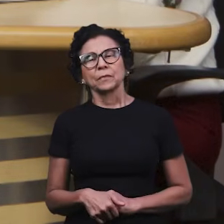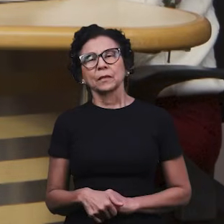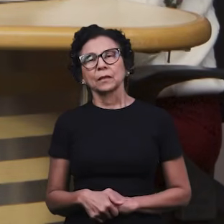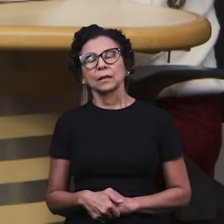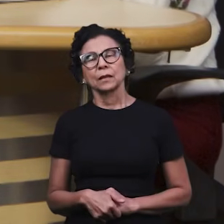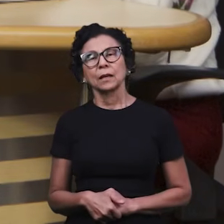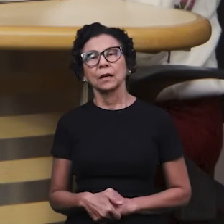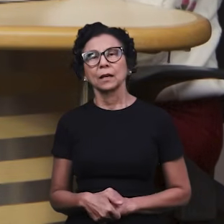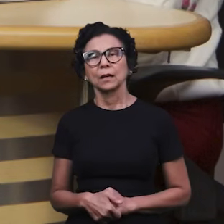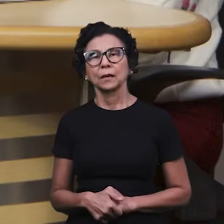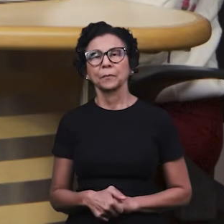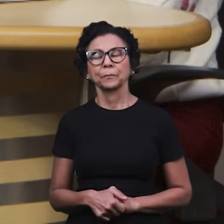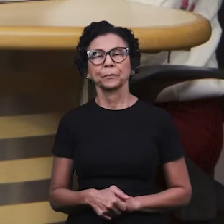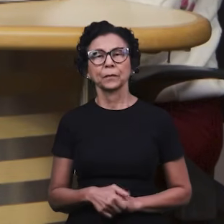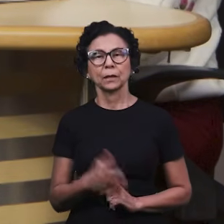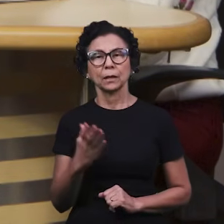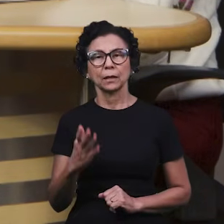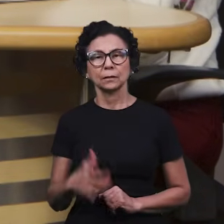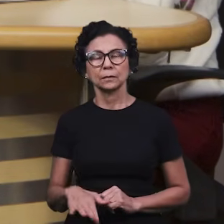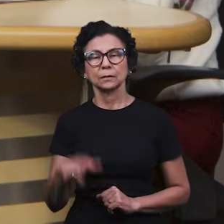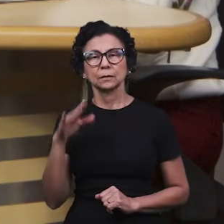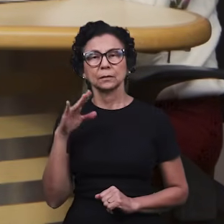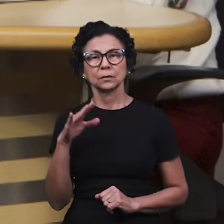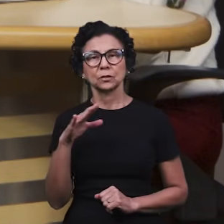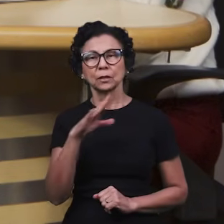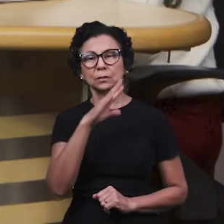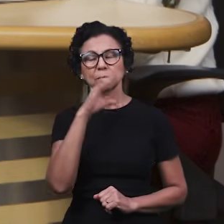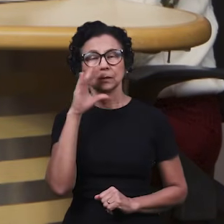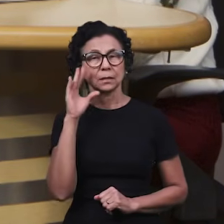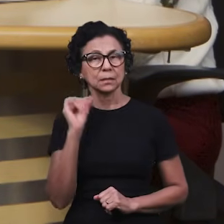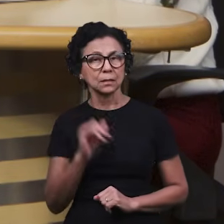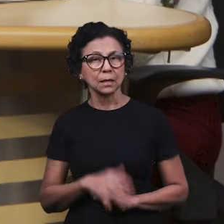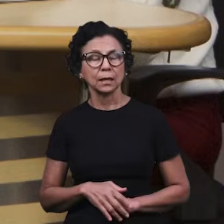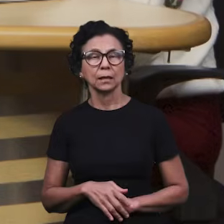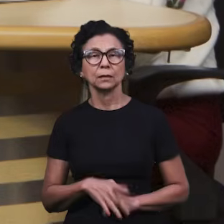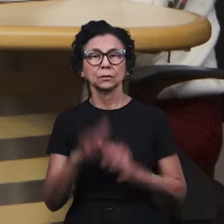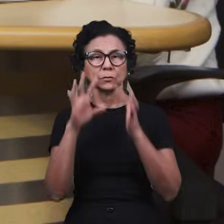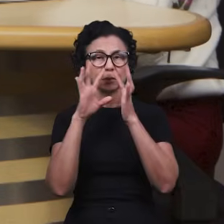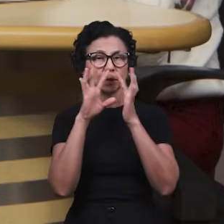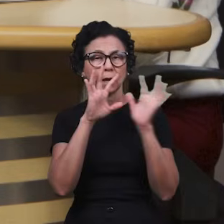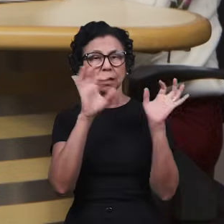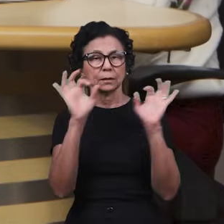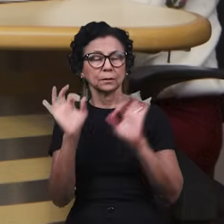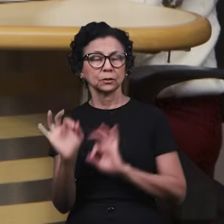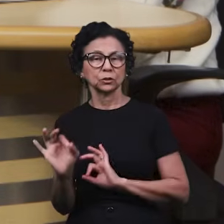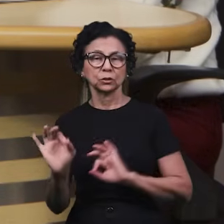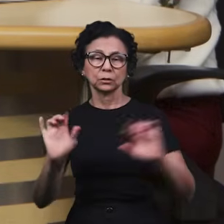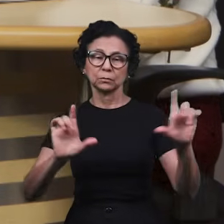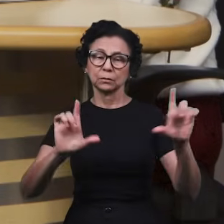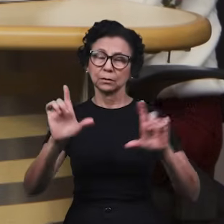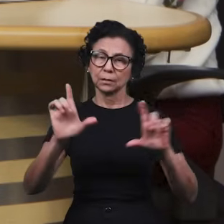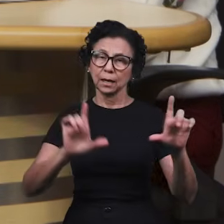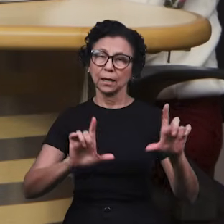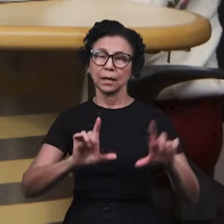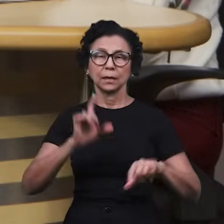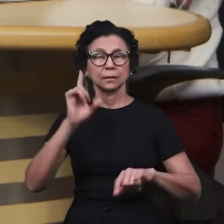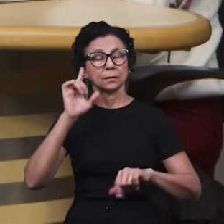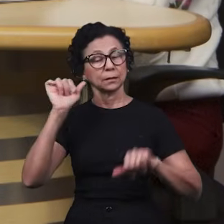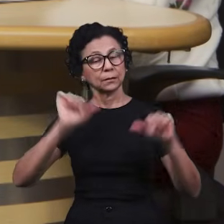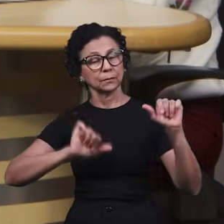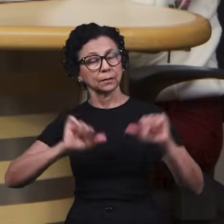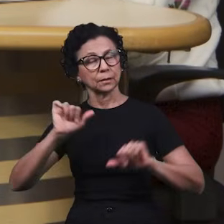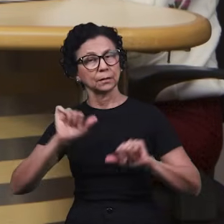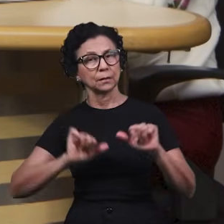adolescente na tela, os conteúdos, sempre com uma supervisão dos pais e saber fazer o bom uso dentro dos